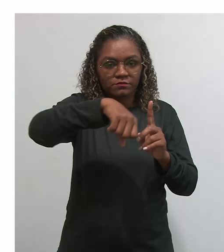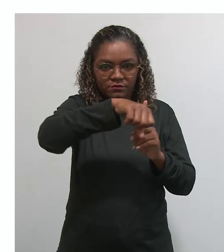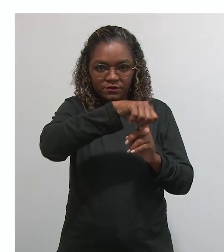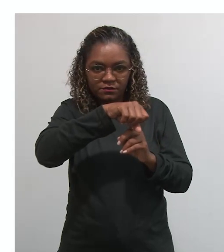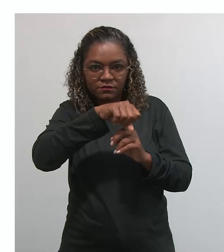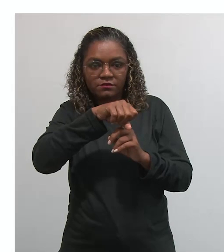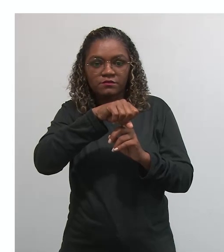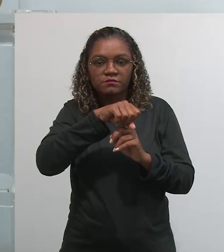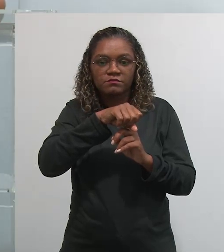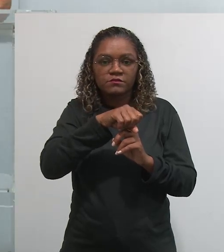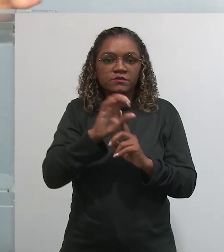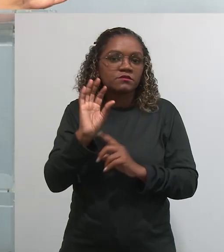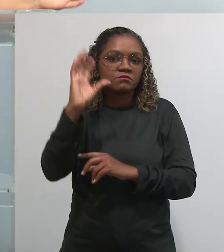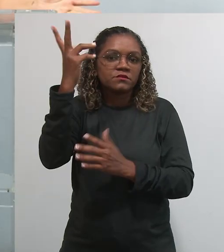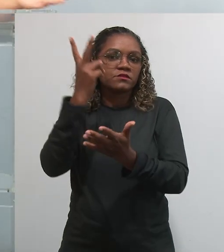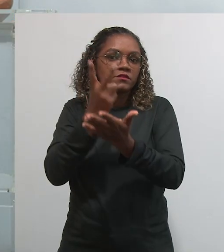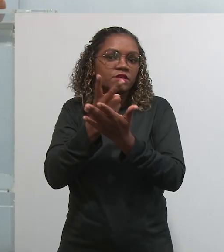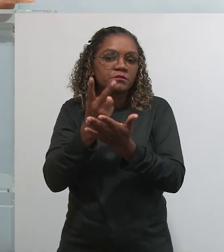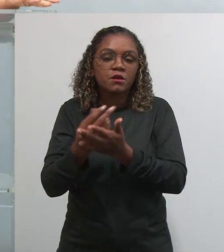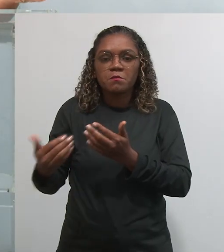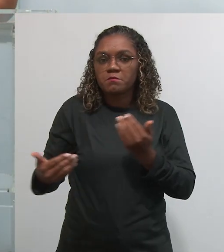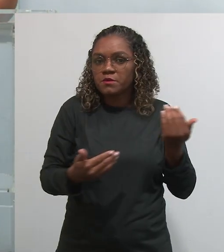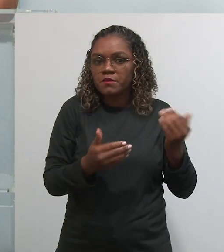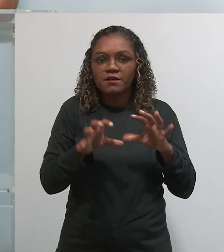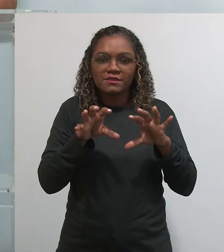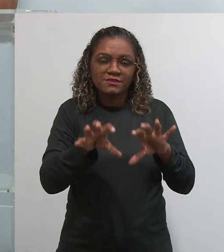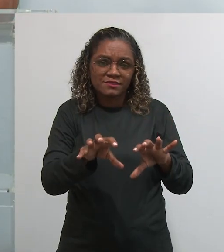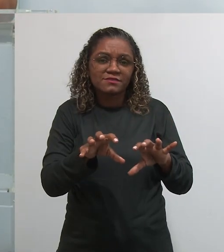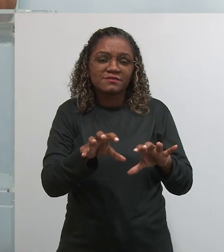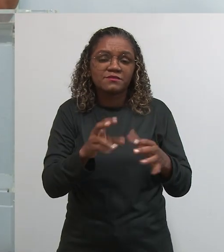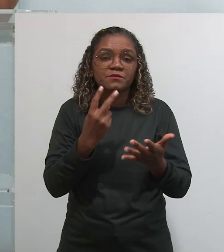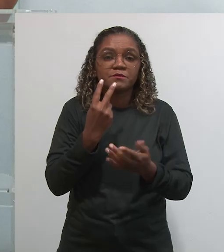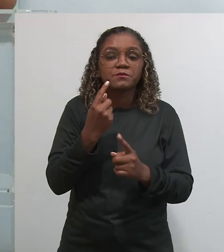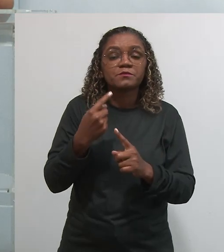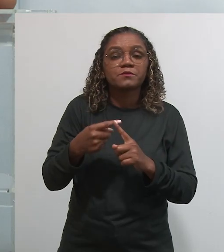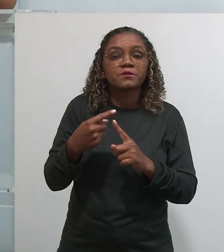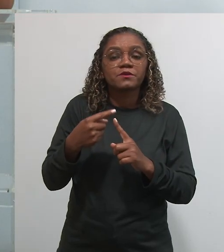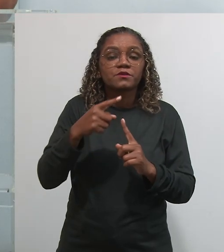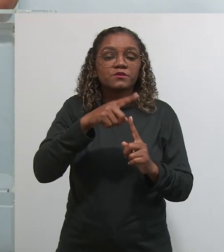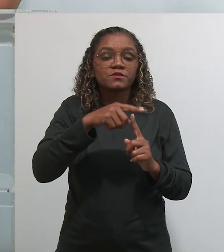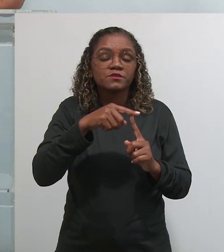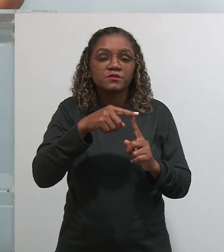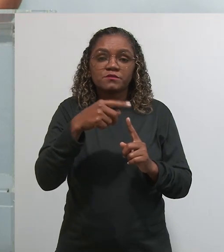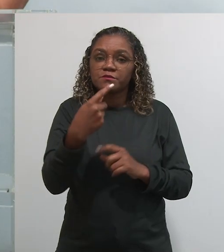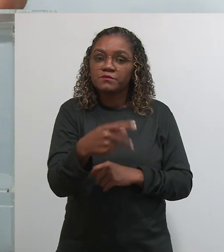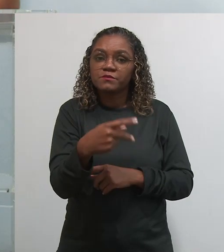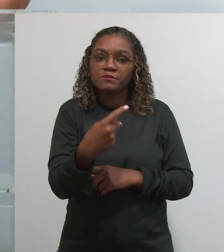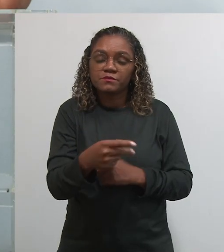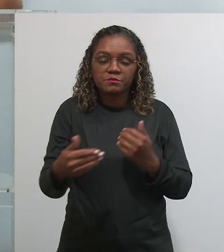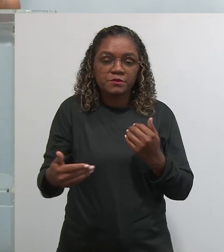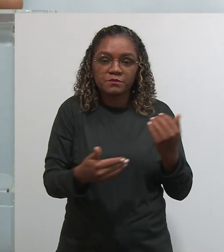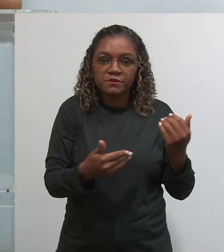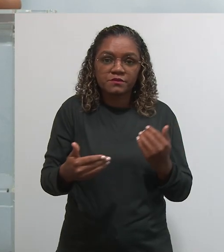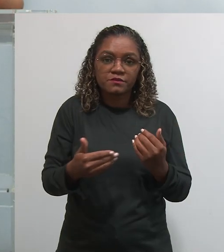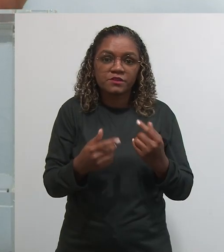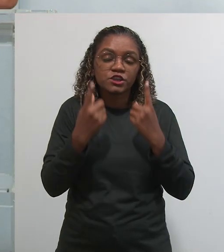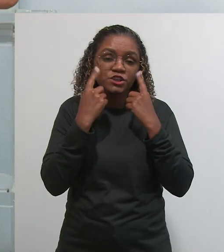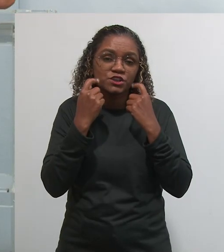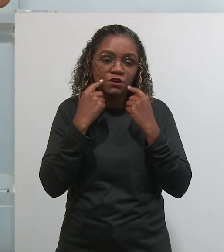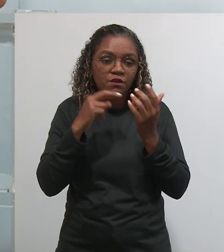sociedade que isso acontece, por exemplo, com o bebê, que a forma dele se expressar é através do